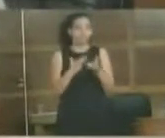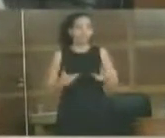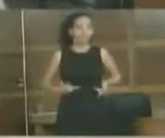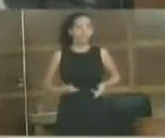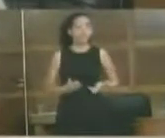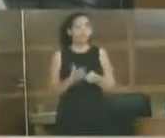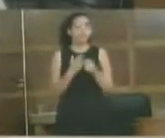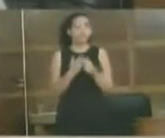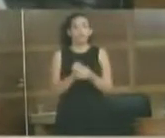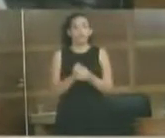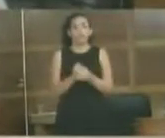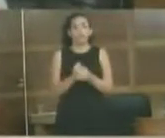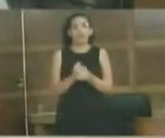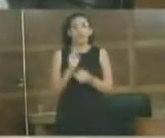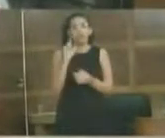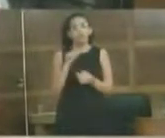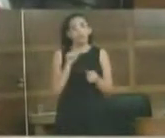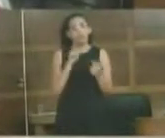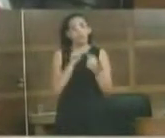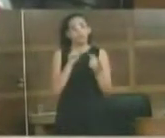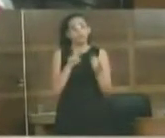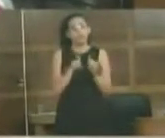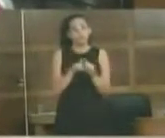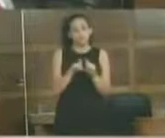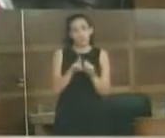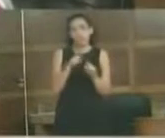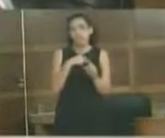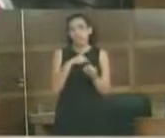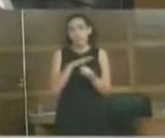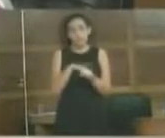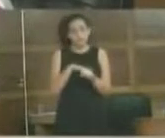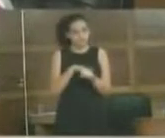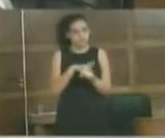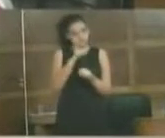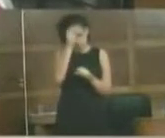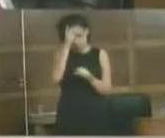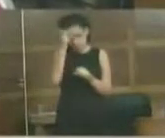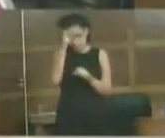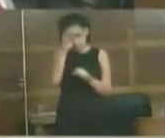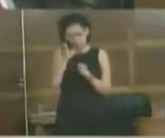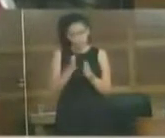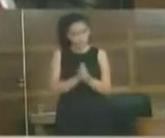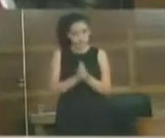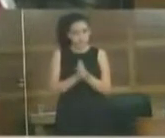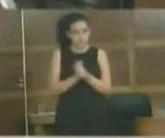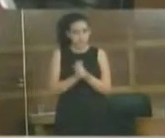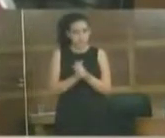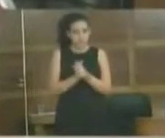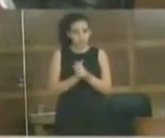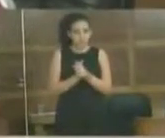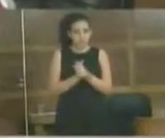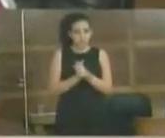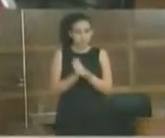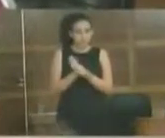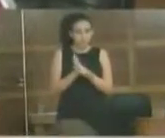nossos propósitos. Tenho conversado muito com o prefeito sobre isso, com o